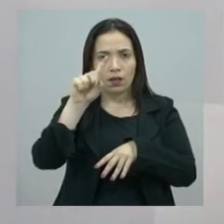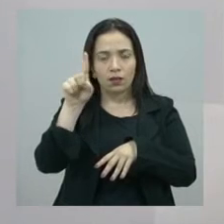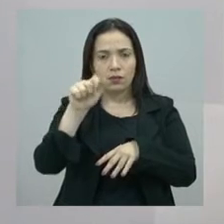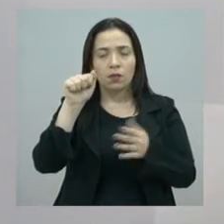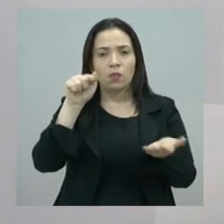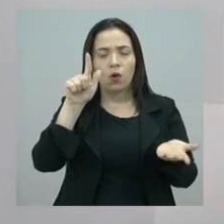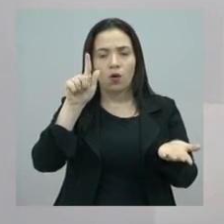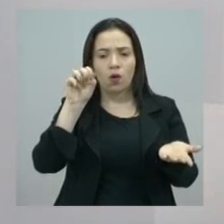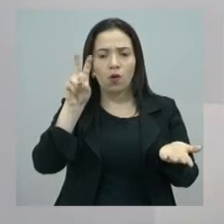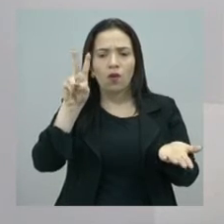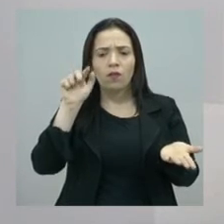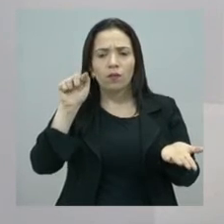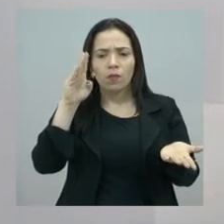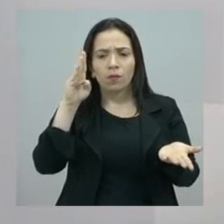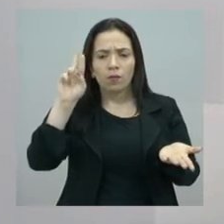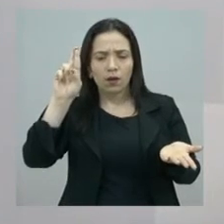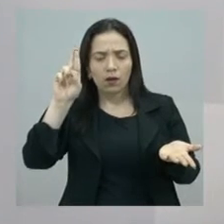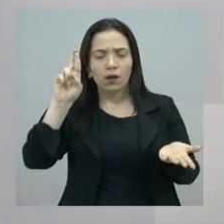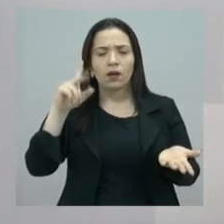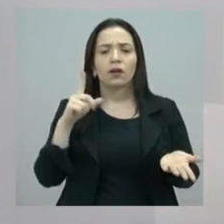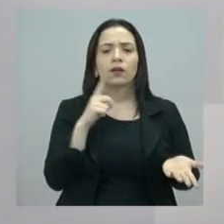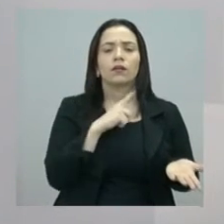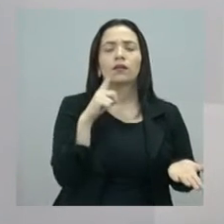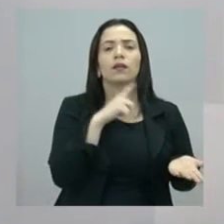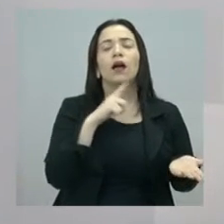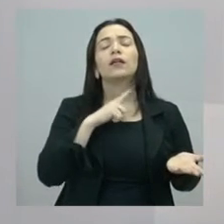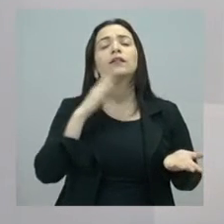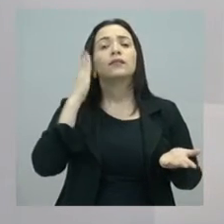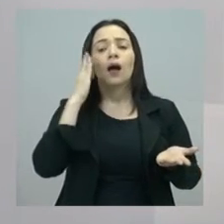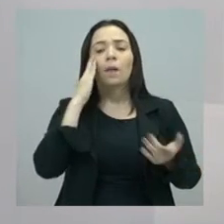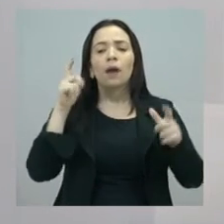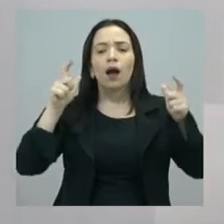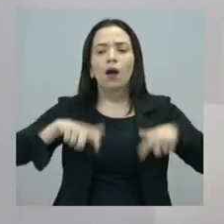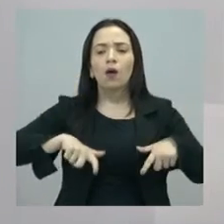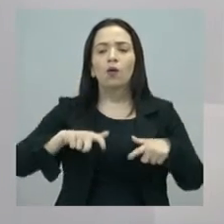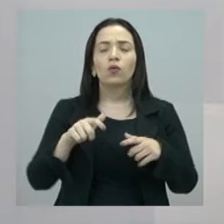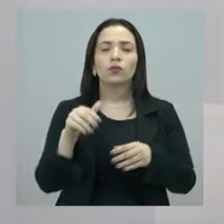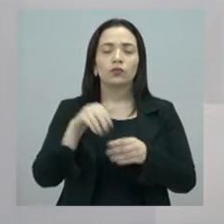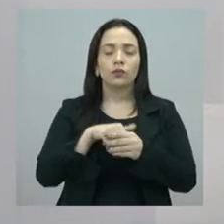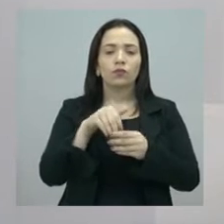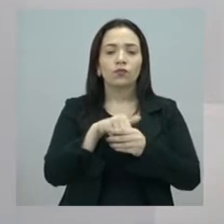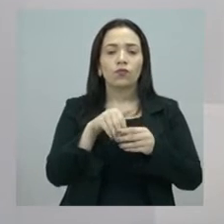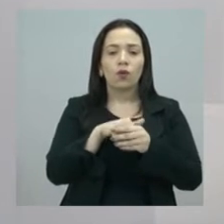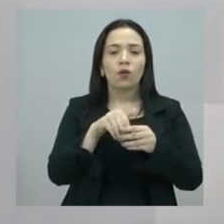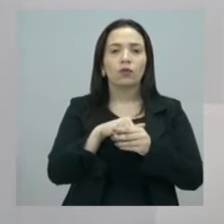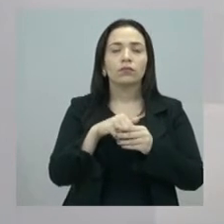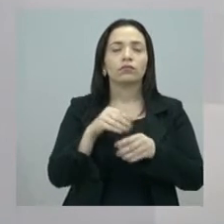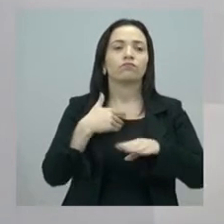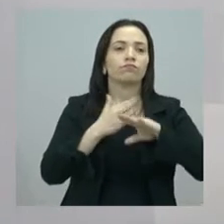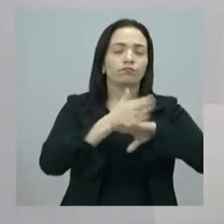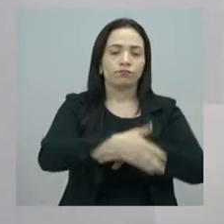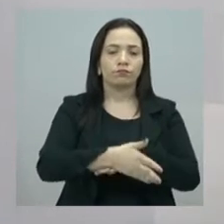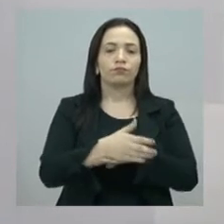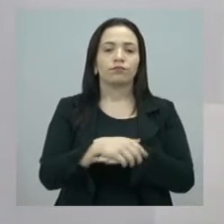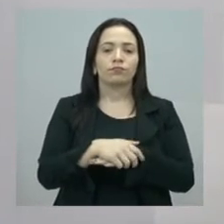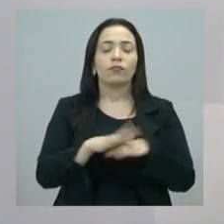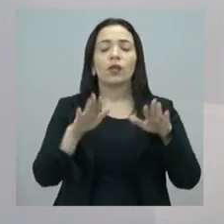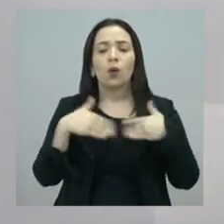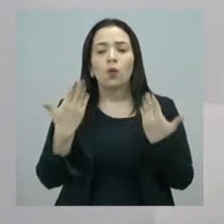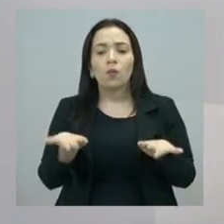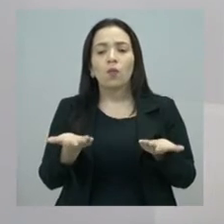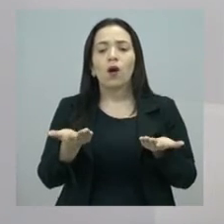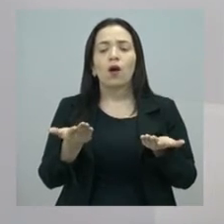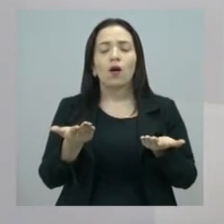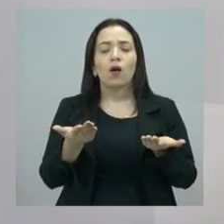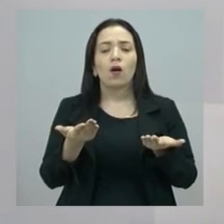condica@fortaleza.gov.br, e lá você vai saber onde será o seu local de votação. Qual é a sua